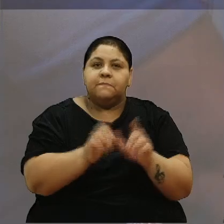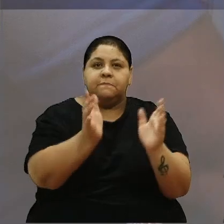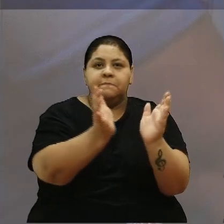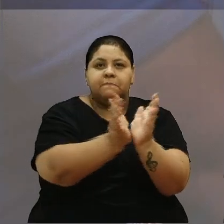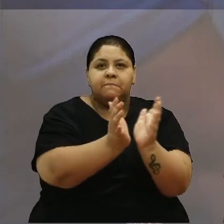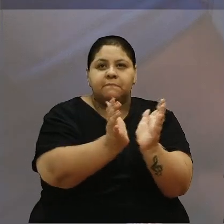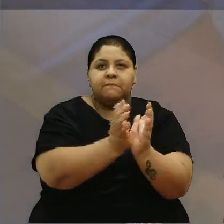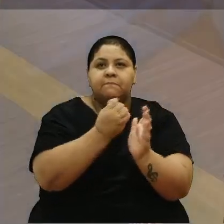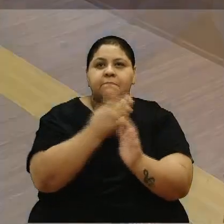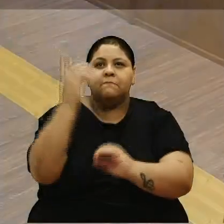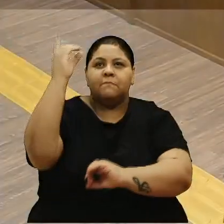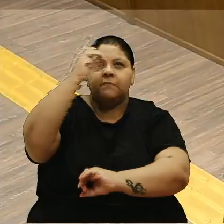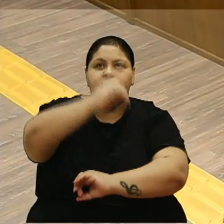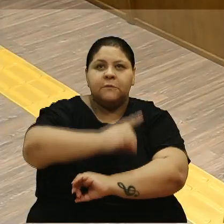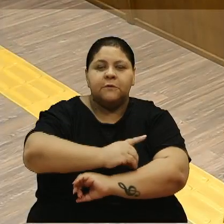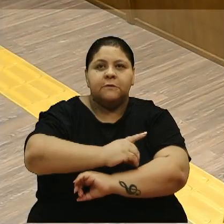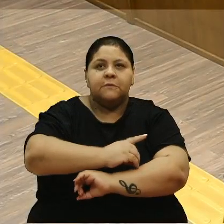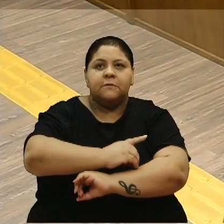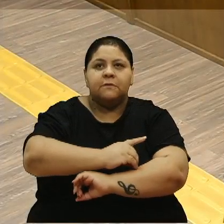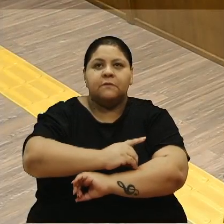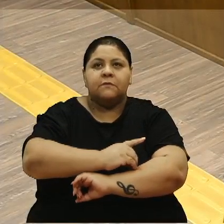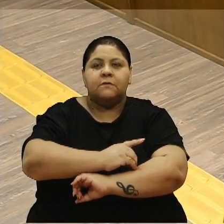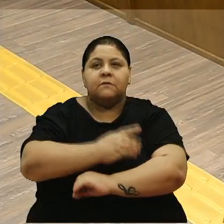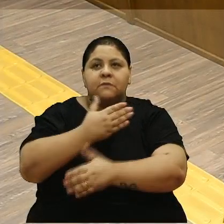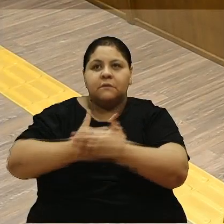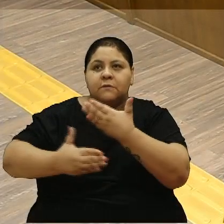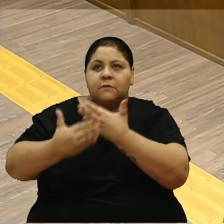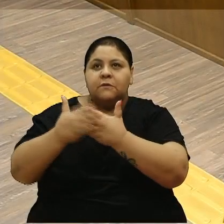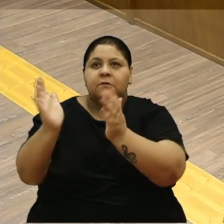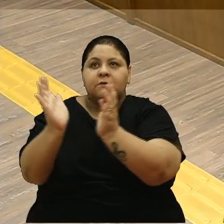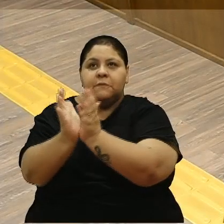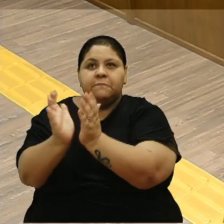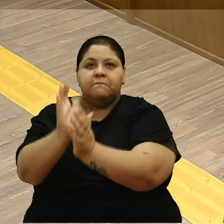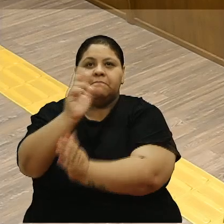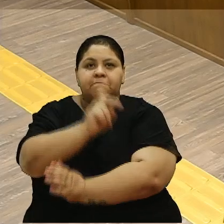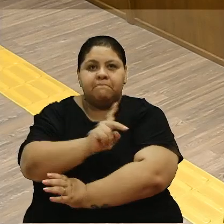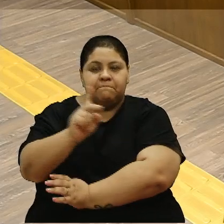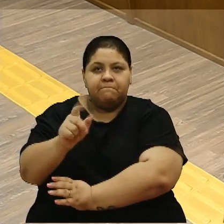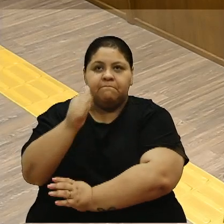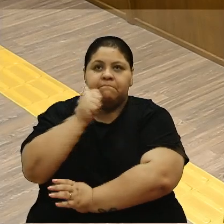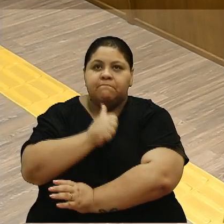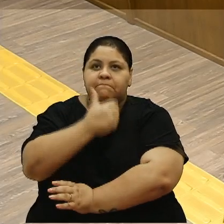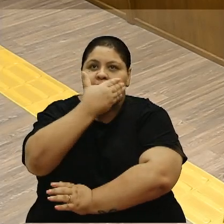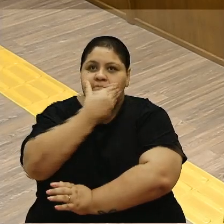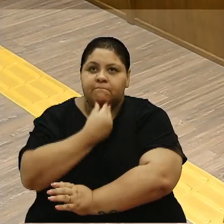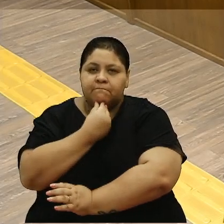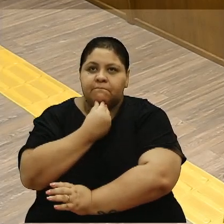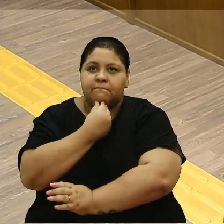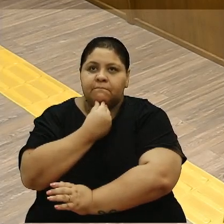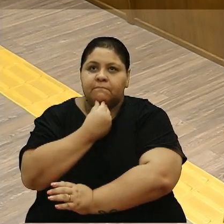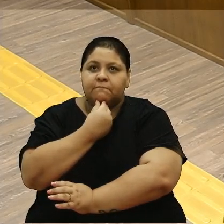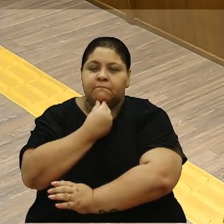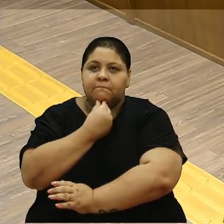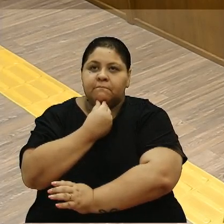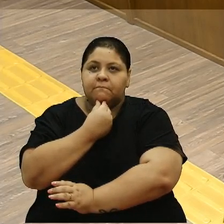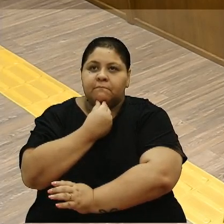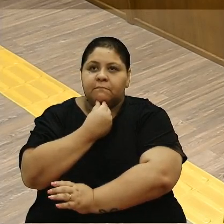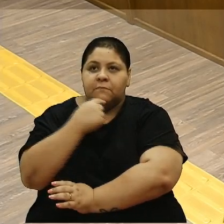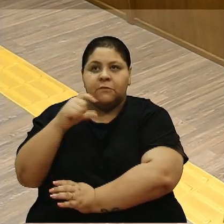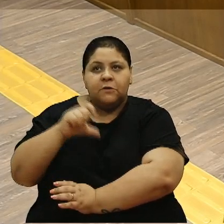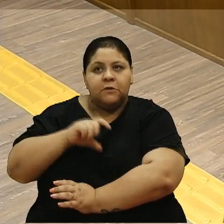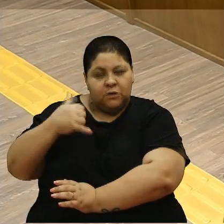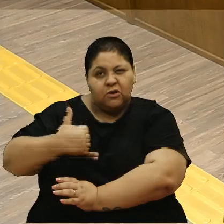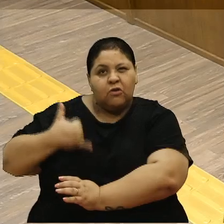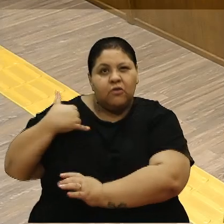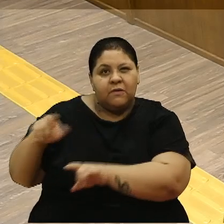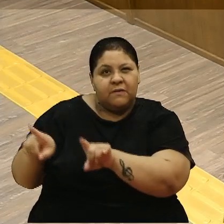Colegas, bom dia. A todos os colegas professores e professoras, das quais eu tenho orgulho, porque